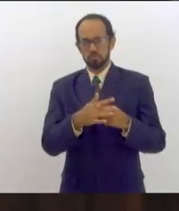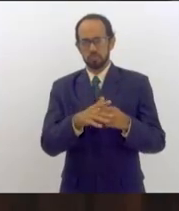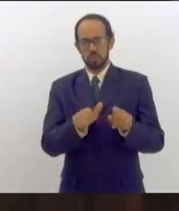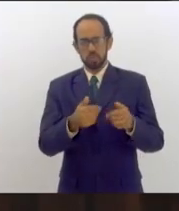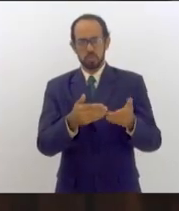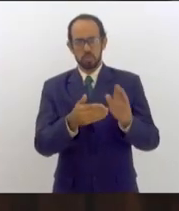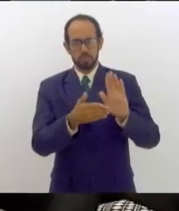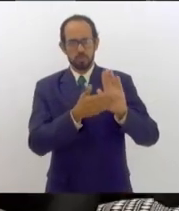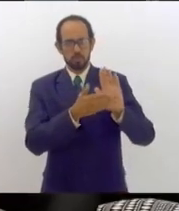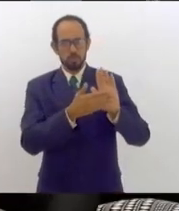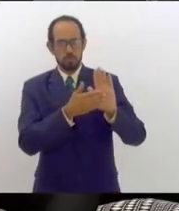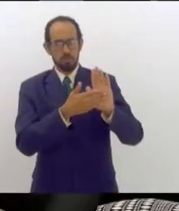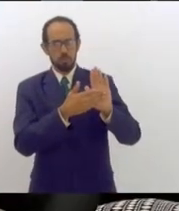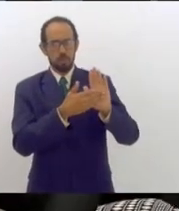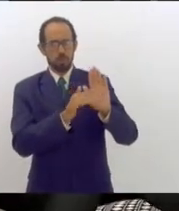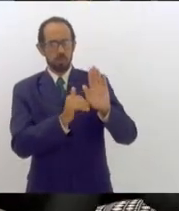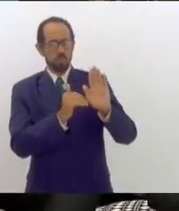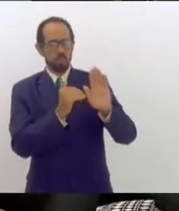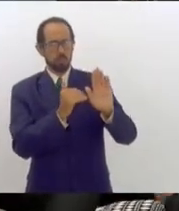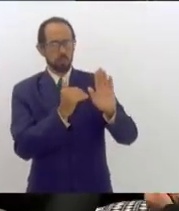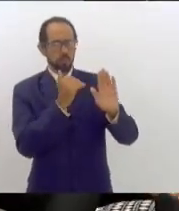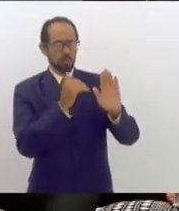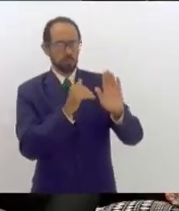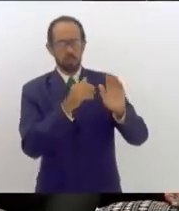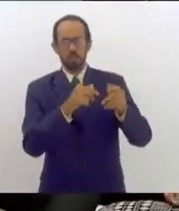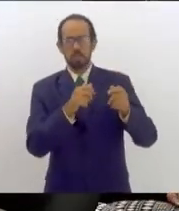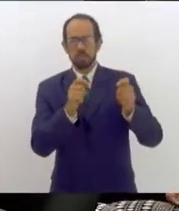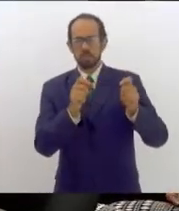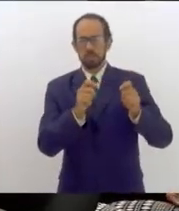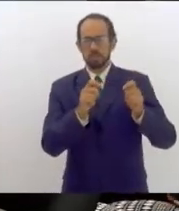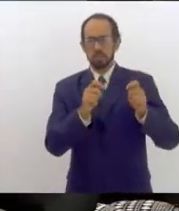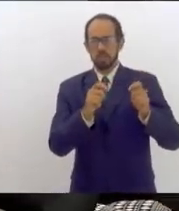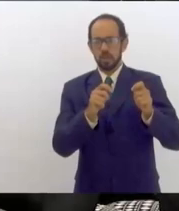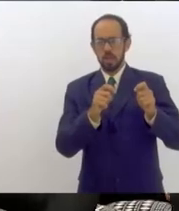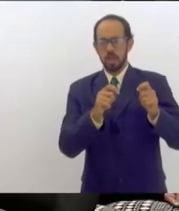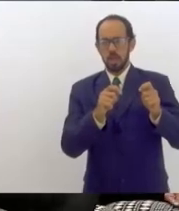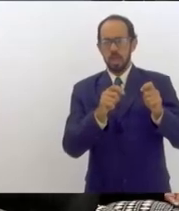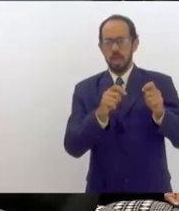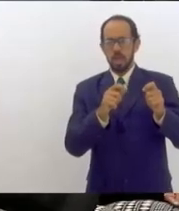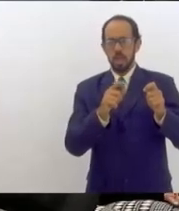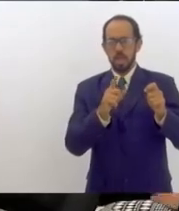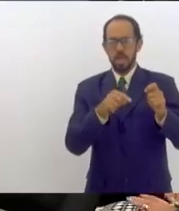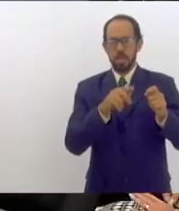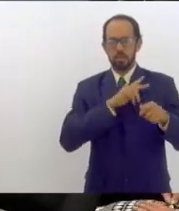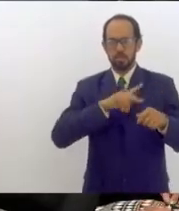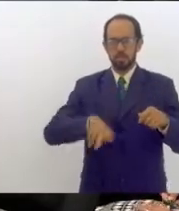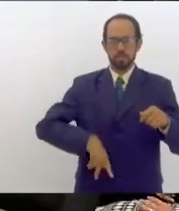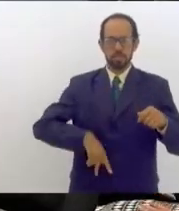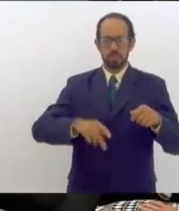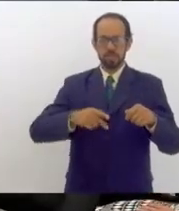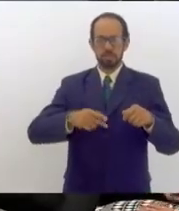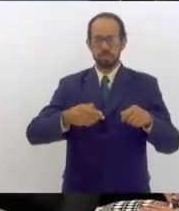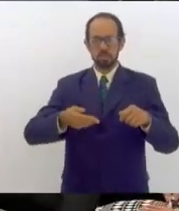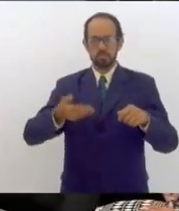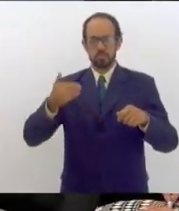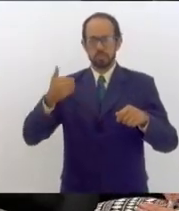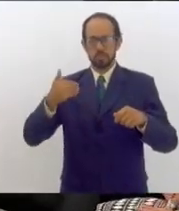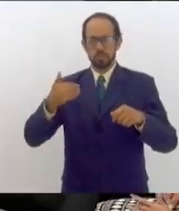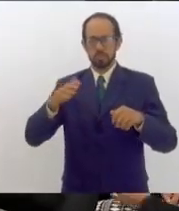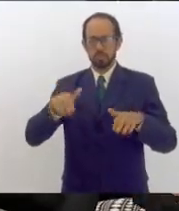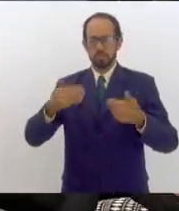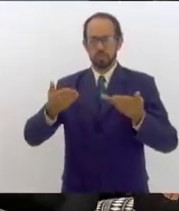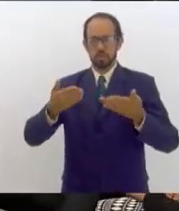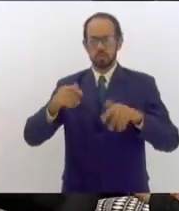a proposta quando o nome da rodoviária da proposta ainda é o presidente que sempre esteve hoje aqui então